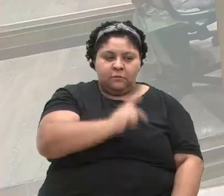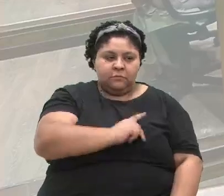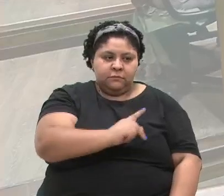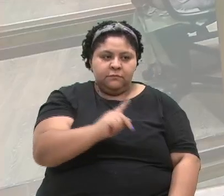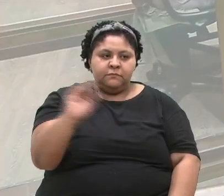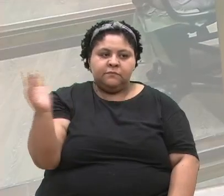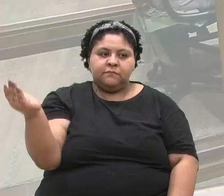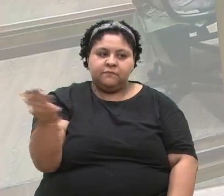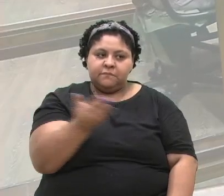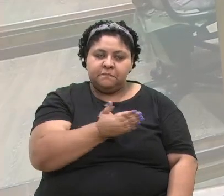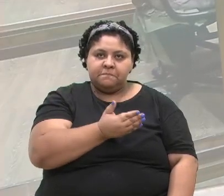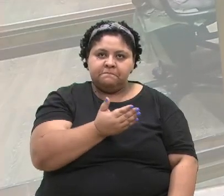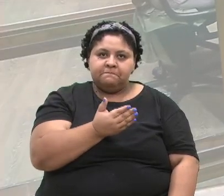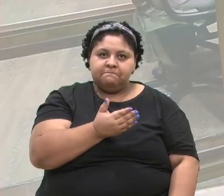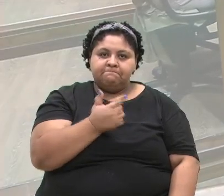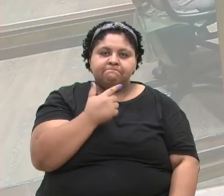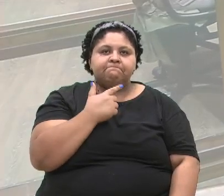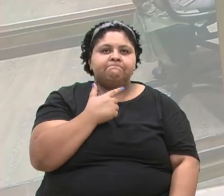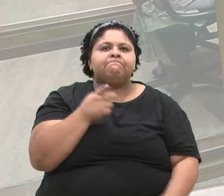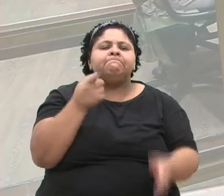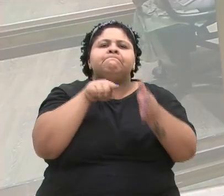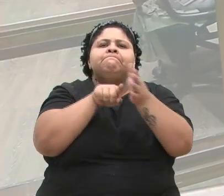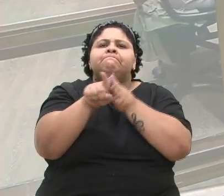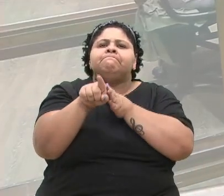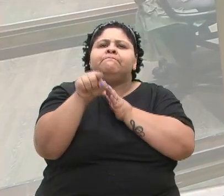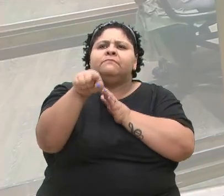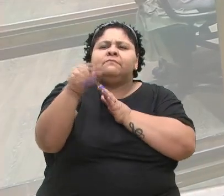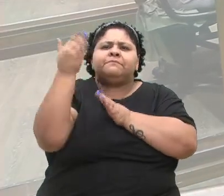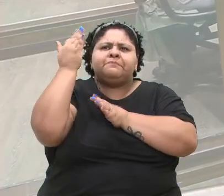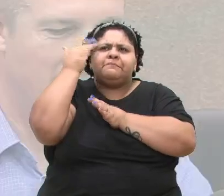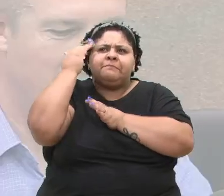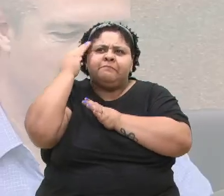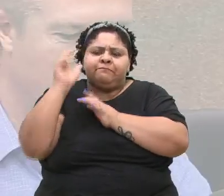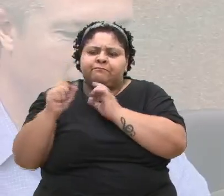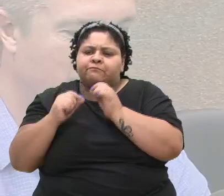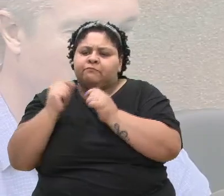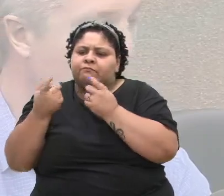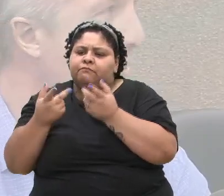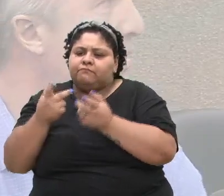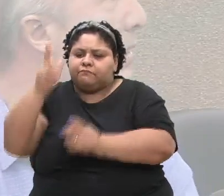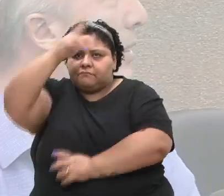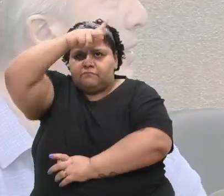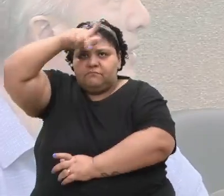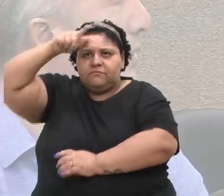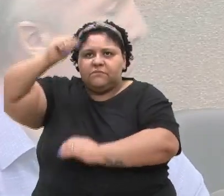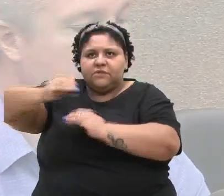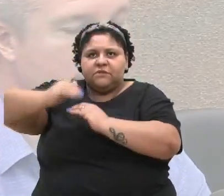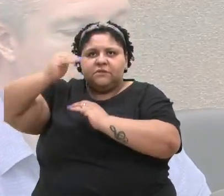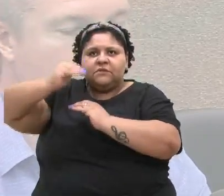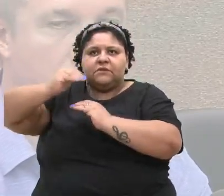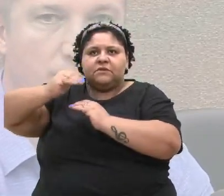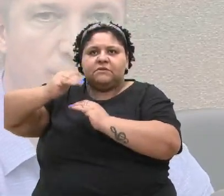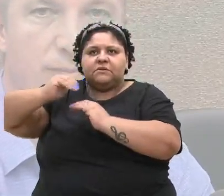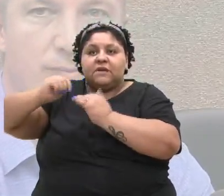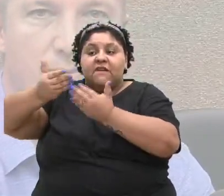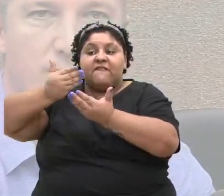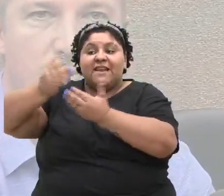Caros colegas, ia perguntar para vocês se vocês sabem qual é o prefeito mais bem avaliado do Brasil.